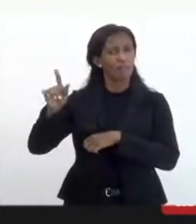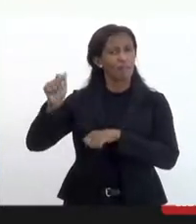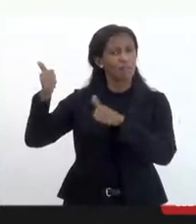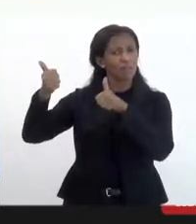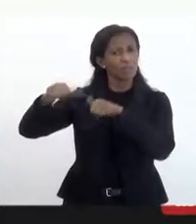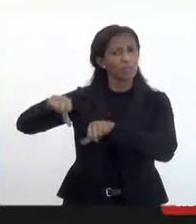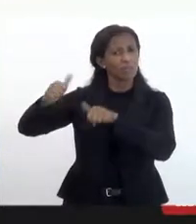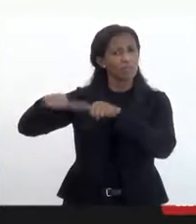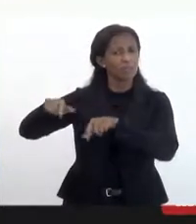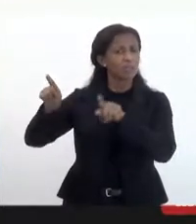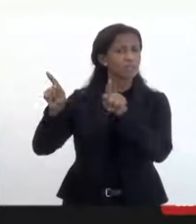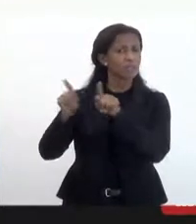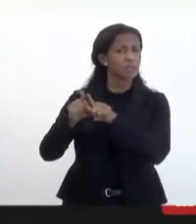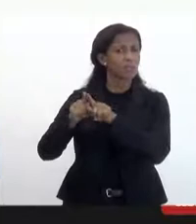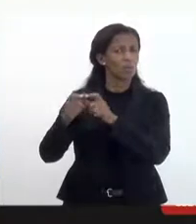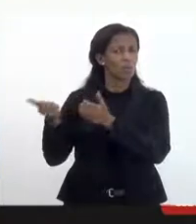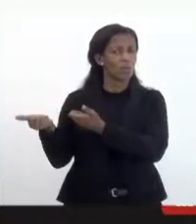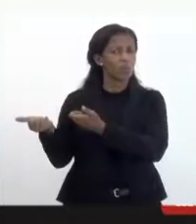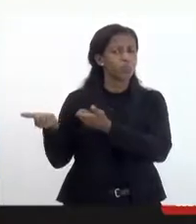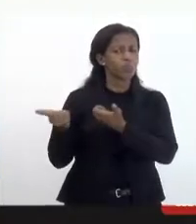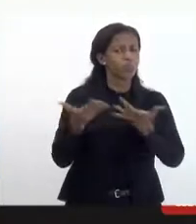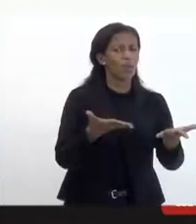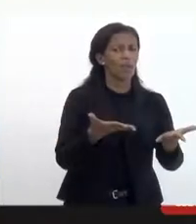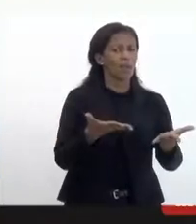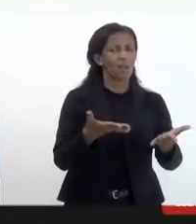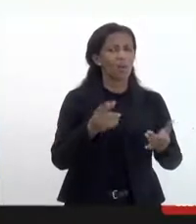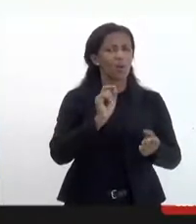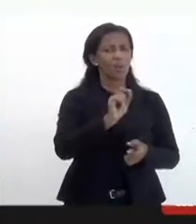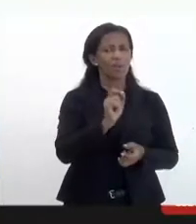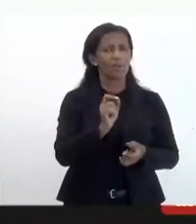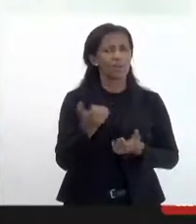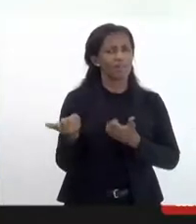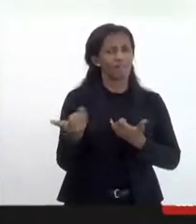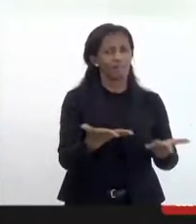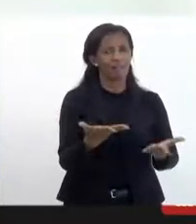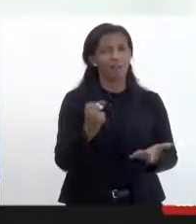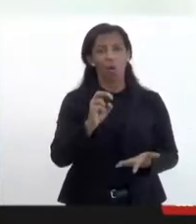ela lança ou não no seu balanço.